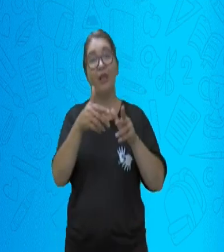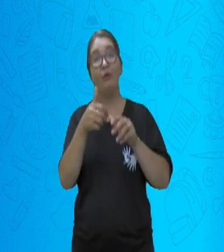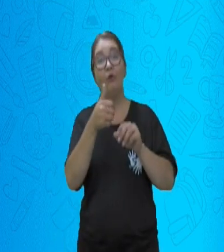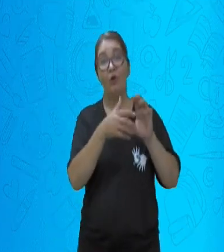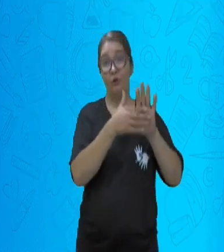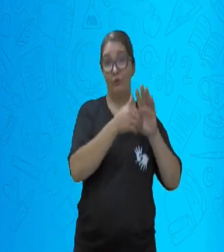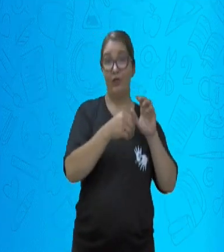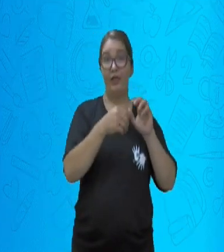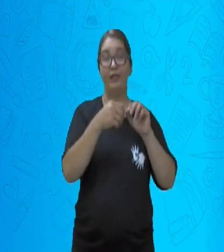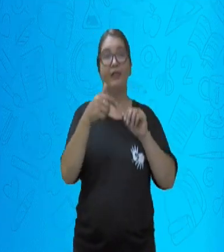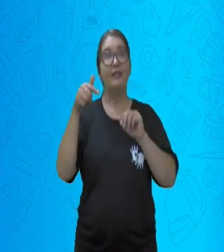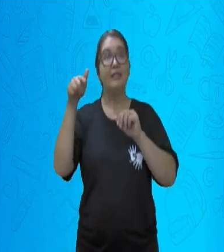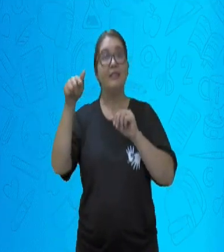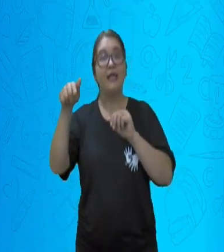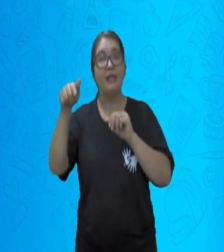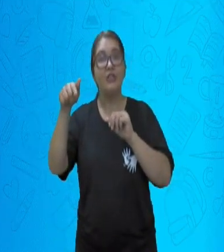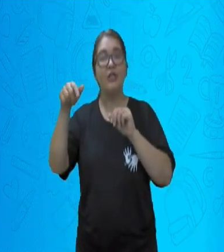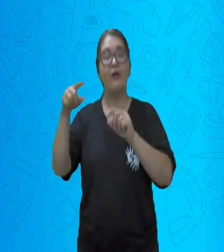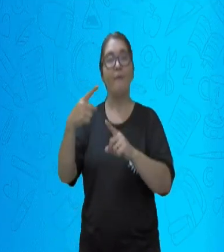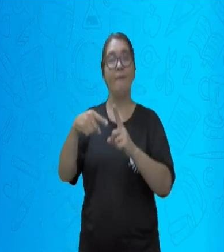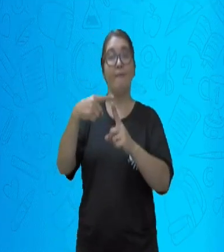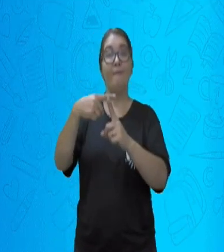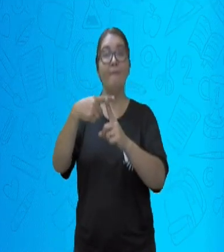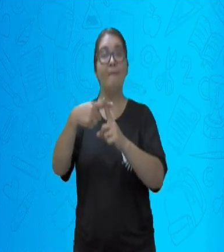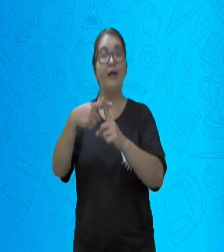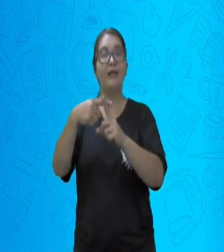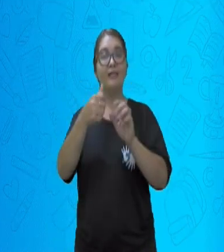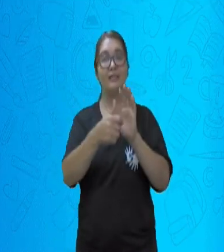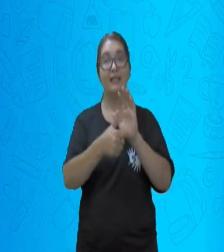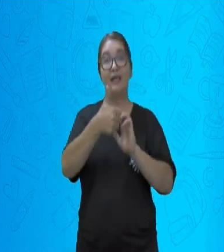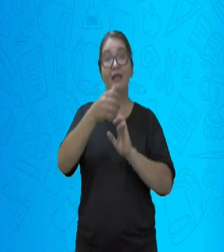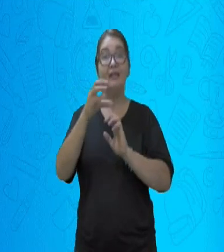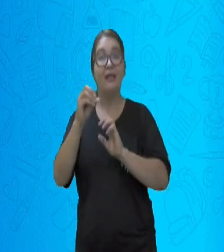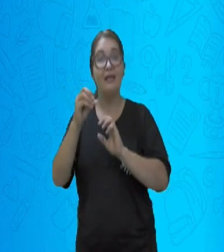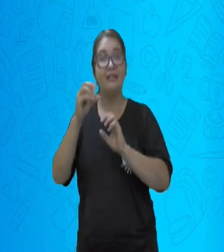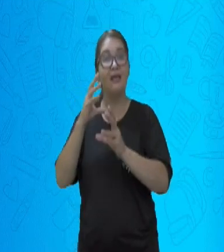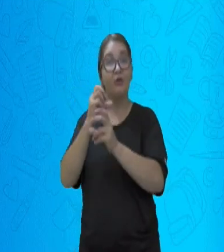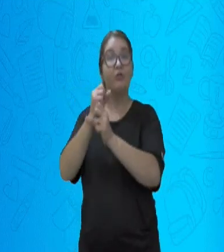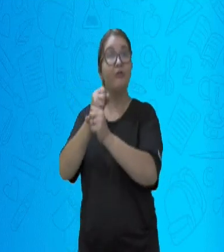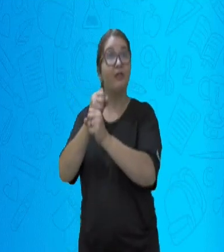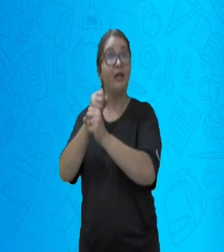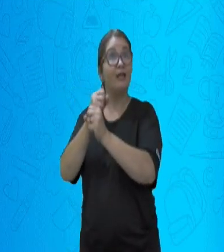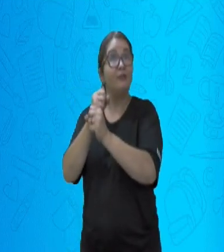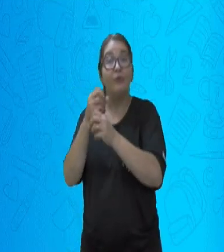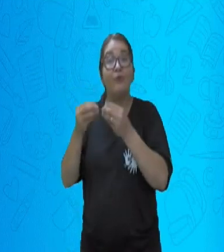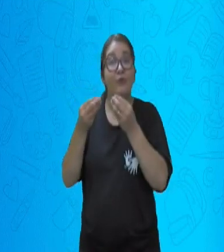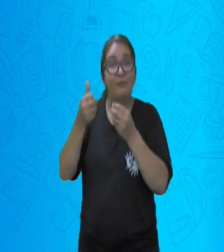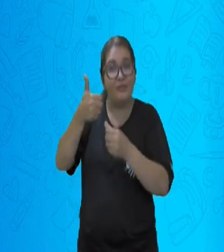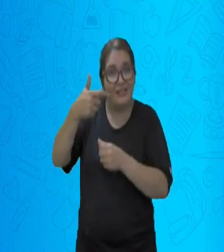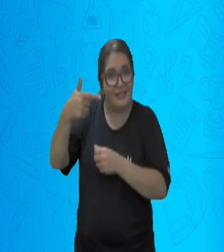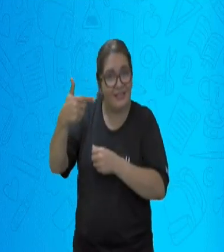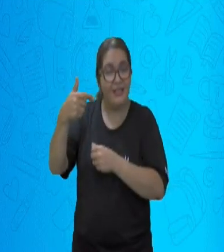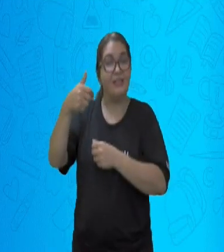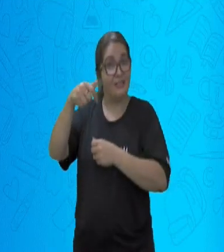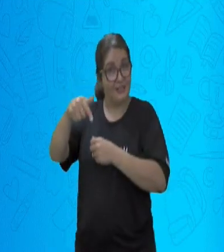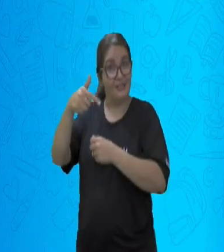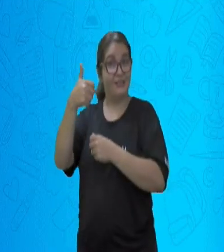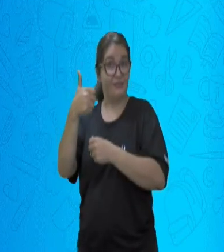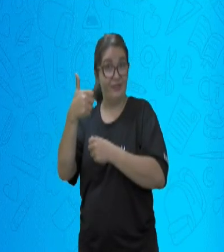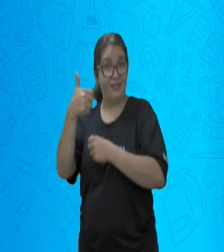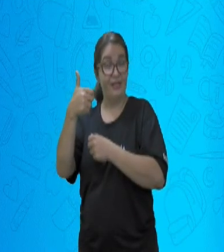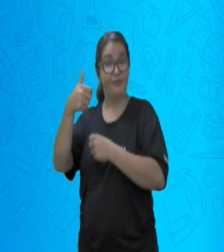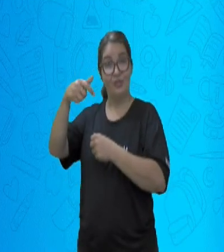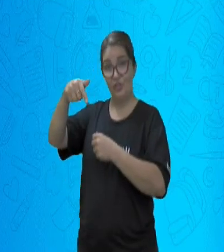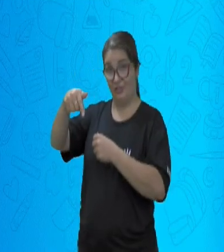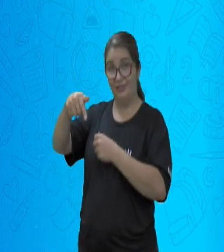17. 17 menos 8 igual a 9. Resolvemos, passamos para as dezenas. 3 menos 3